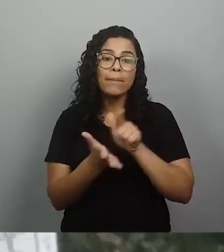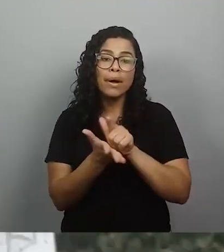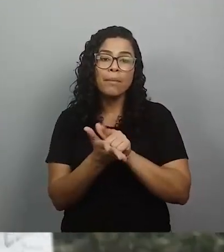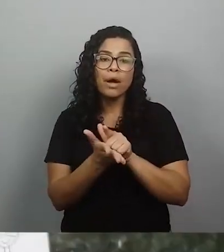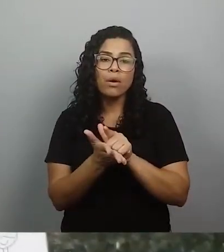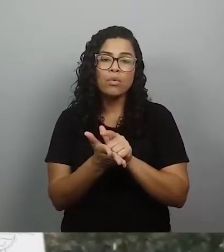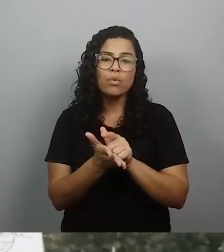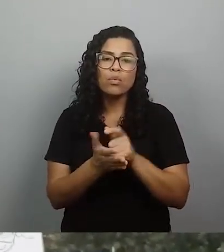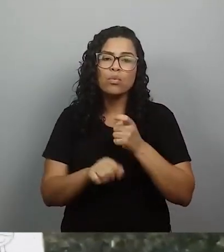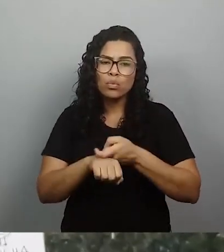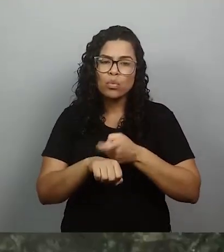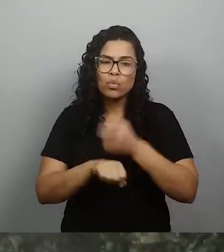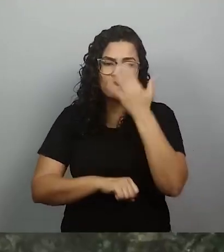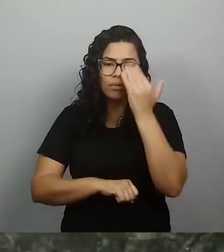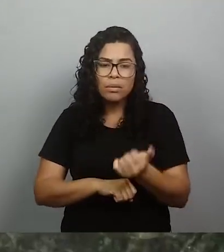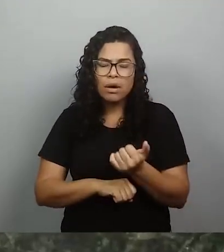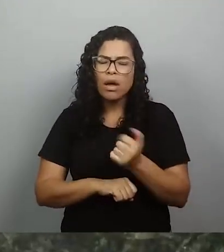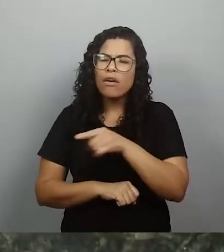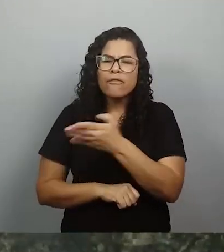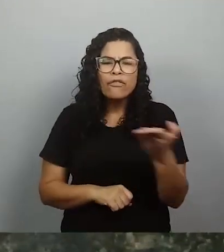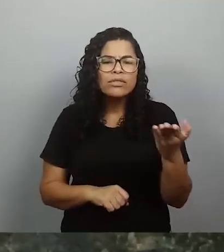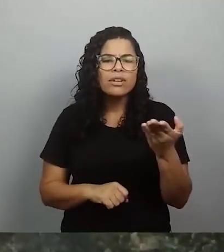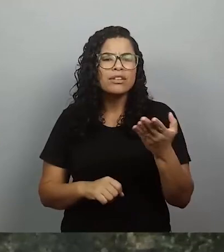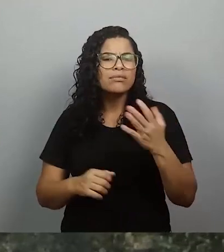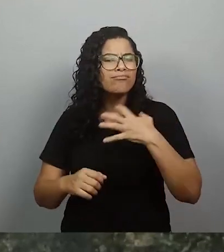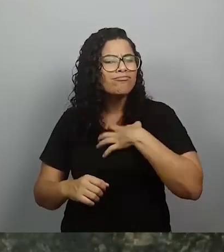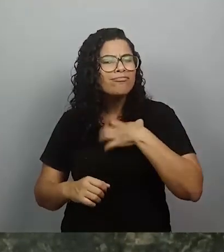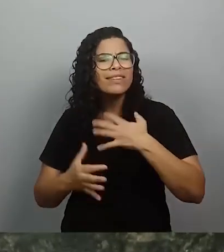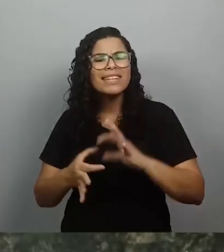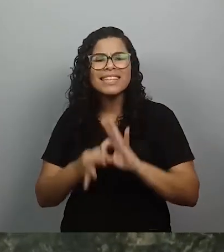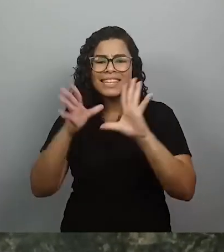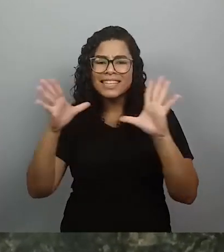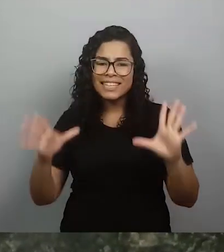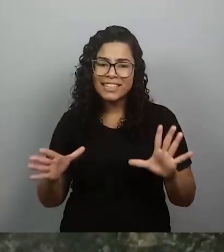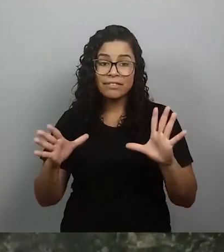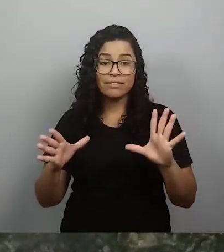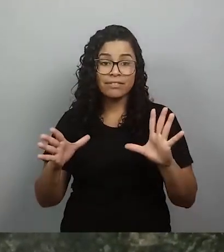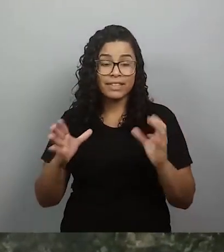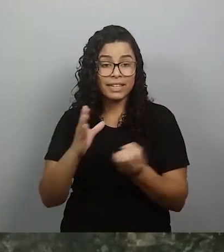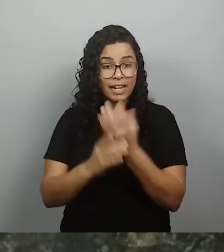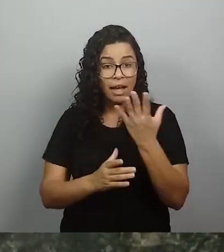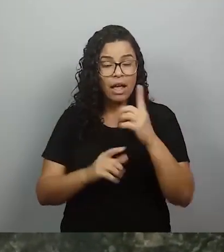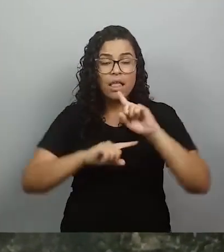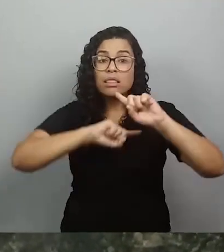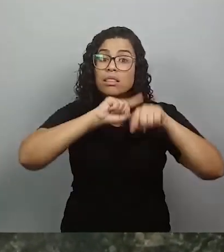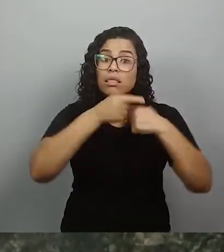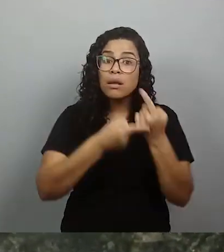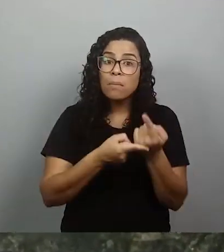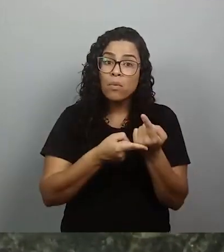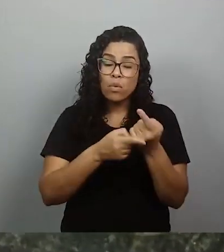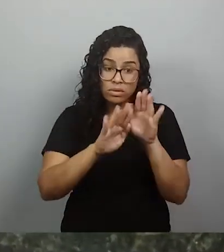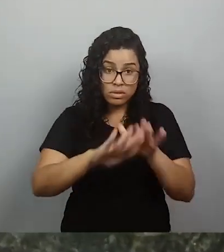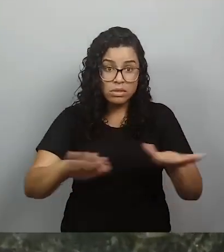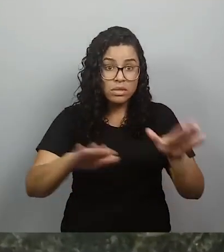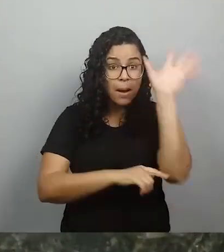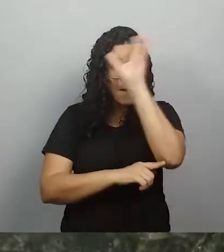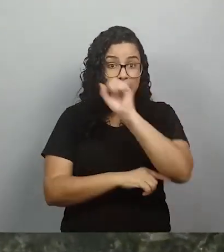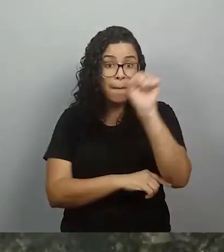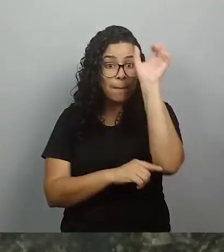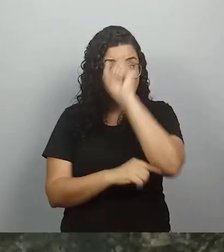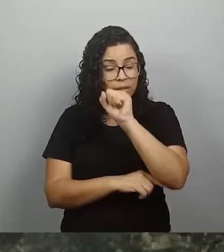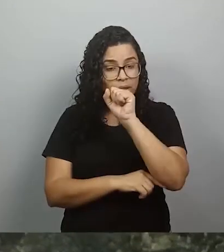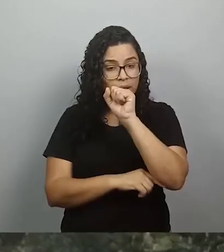que vocês quiserem. Depois que ela aprender a estrutura da história, ela pode inventar as